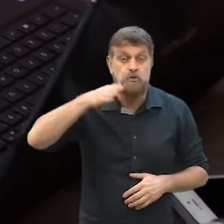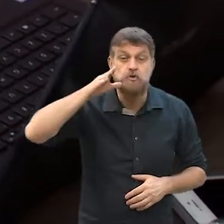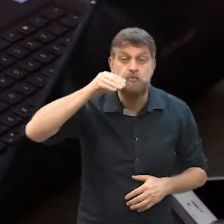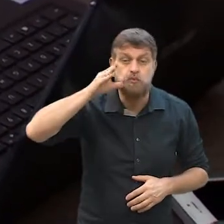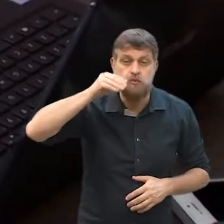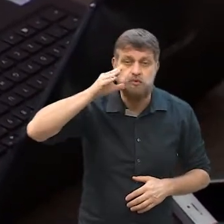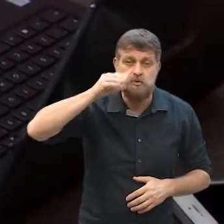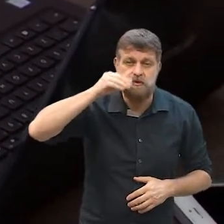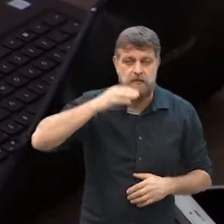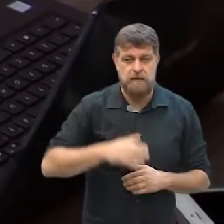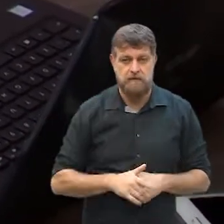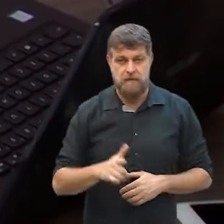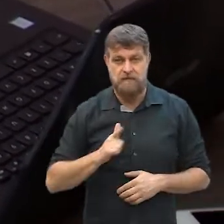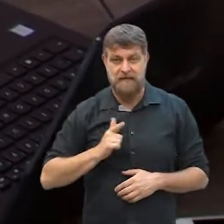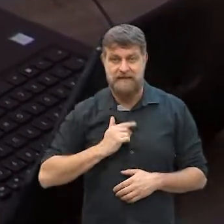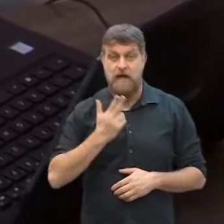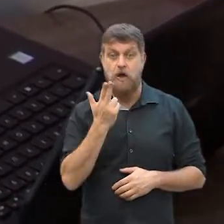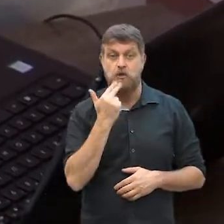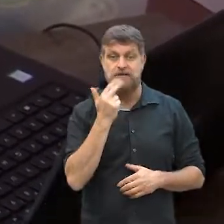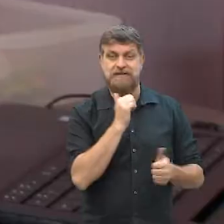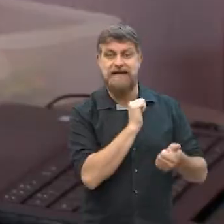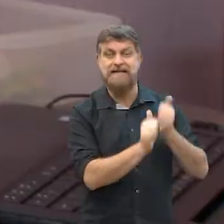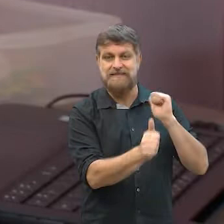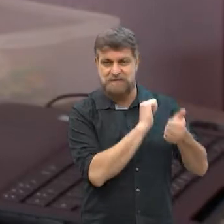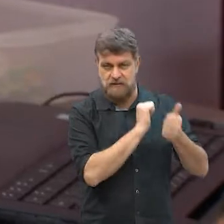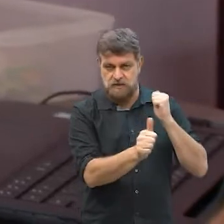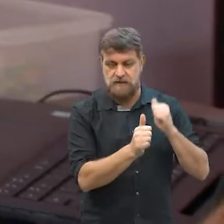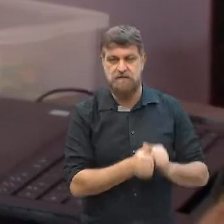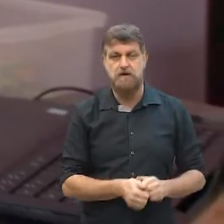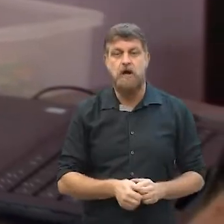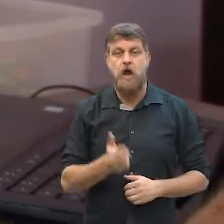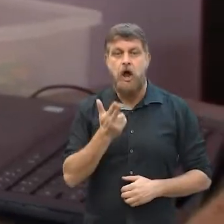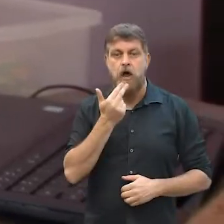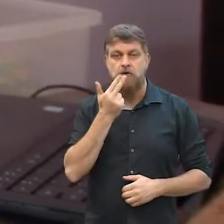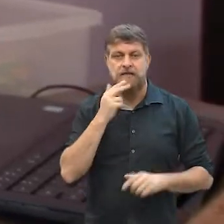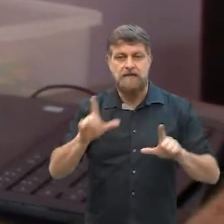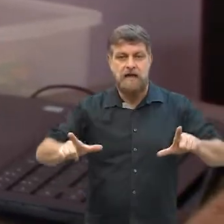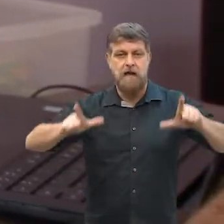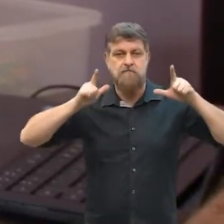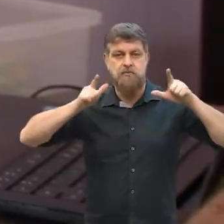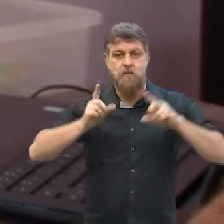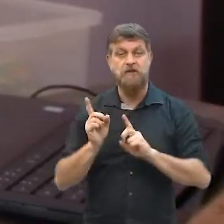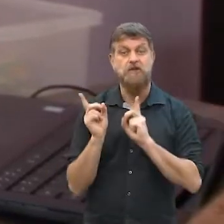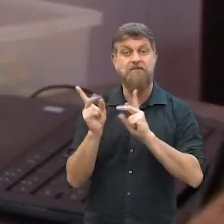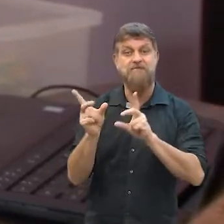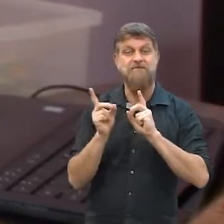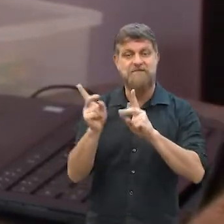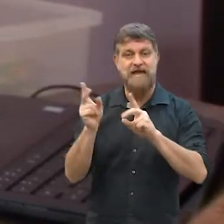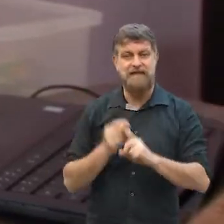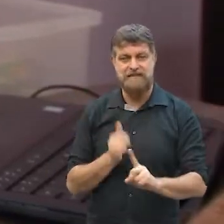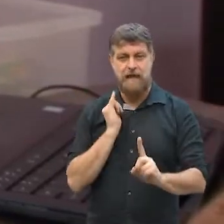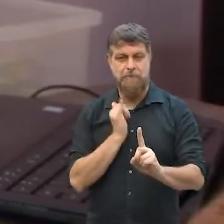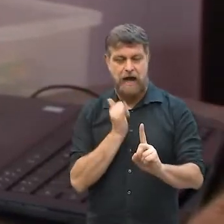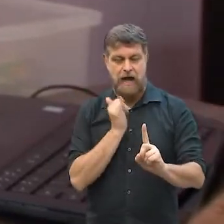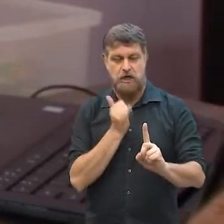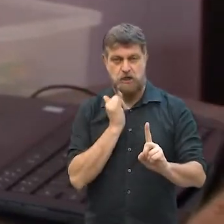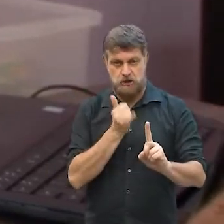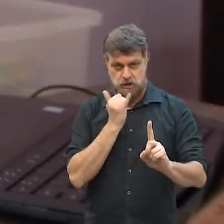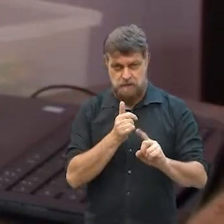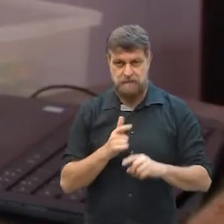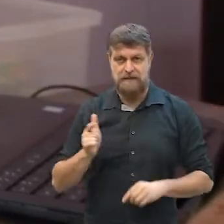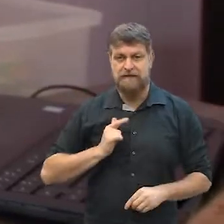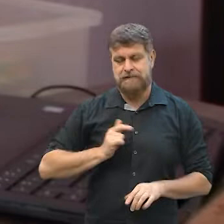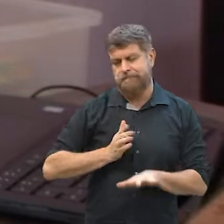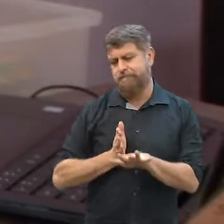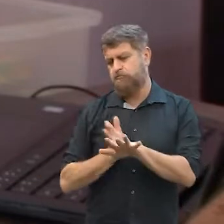tá? Nutricionista esportiva, nutricionista de marketing, de vendas, então tem uma gama